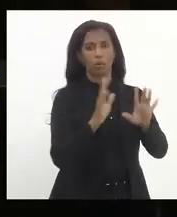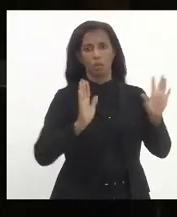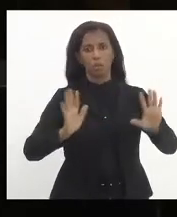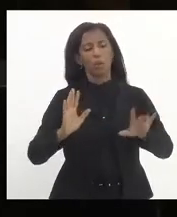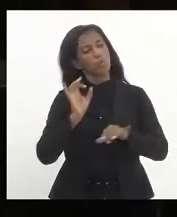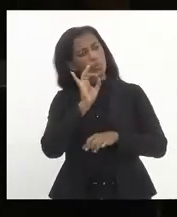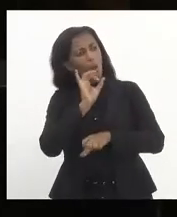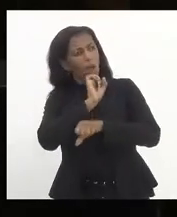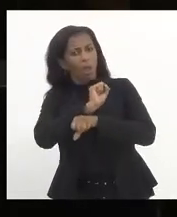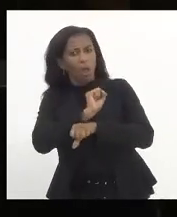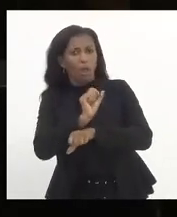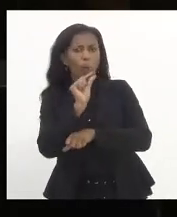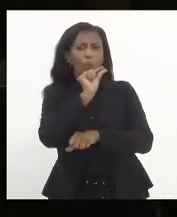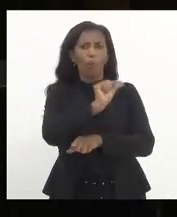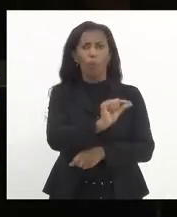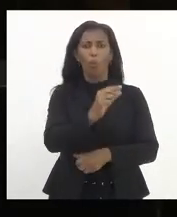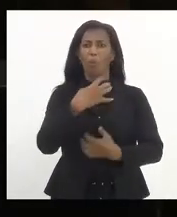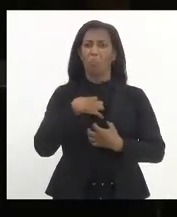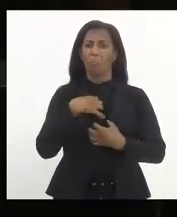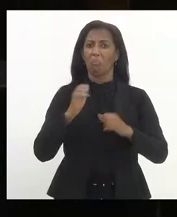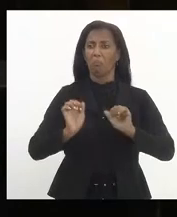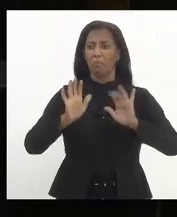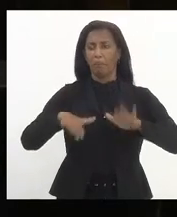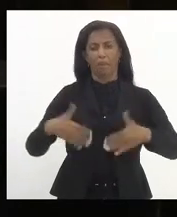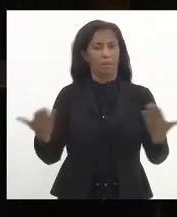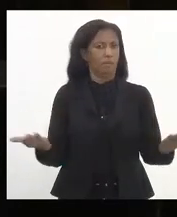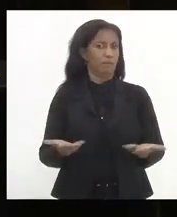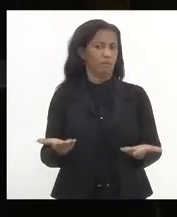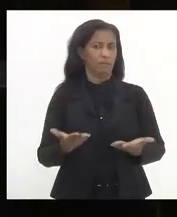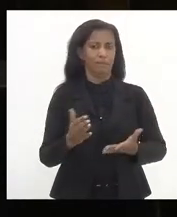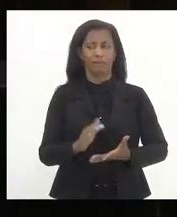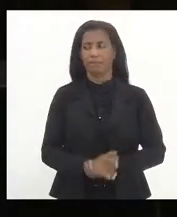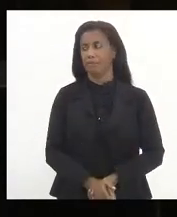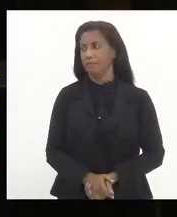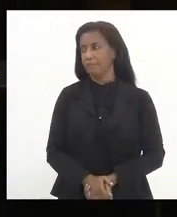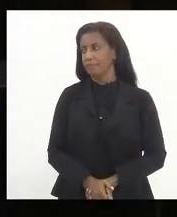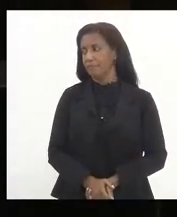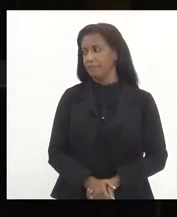mais um pouco, não se sentem confortáveis,